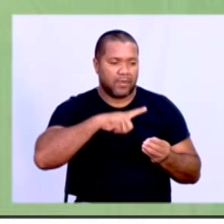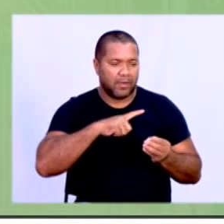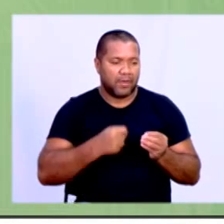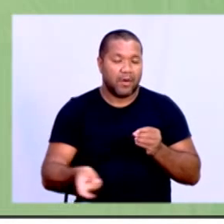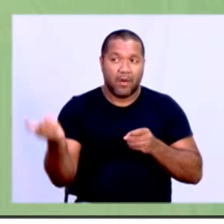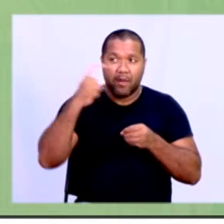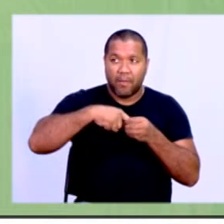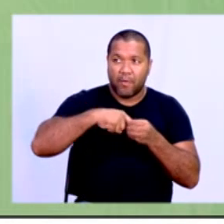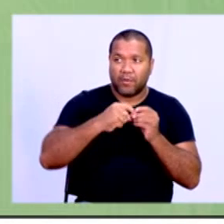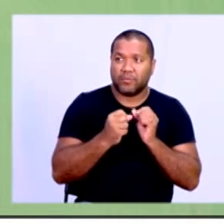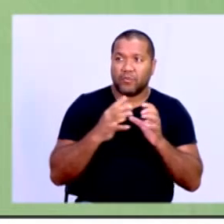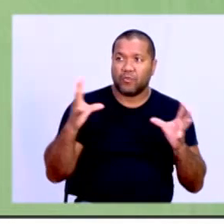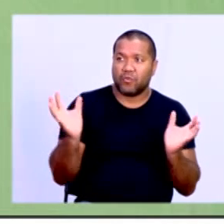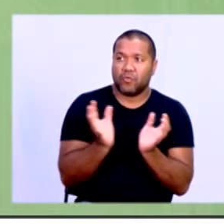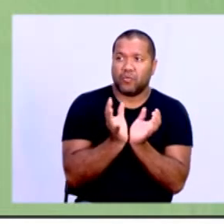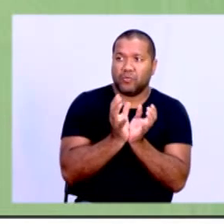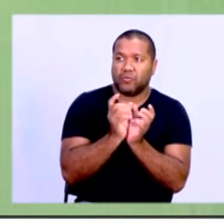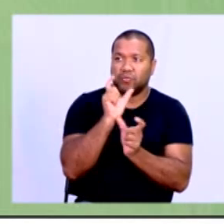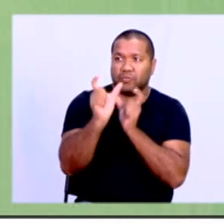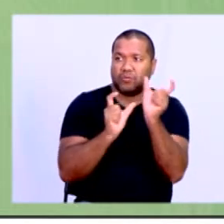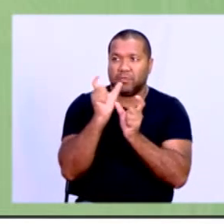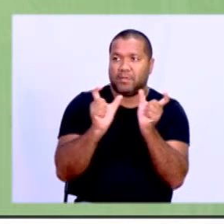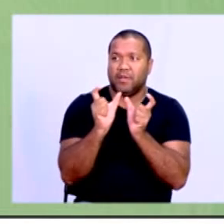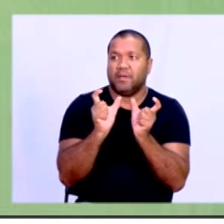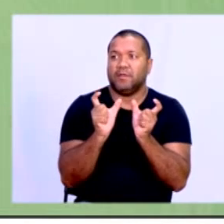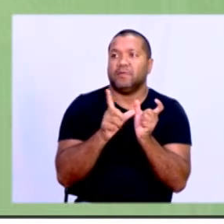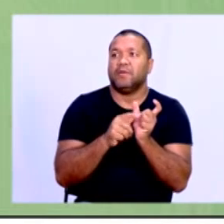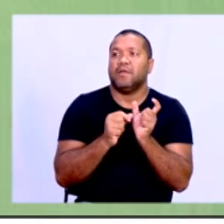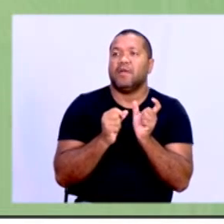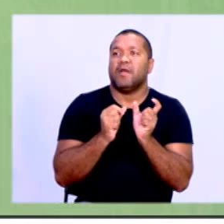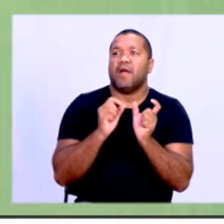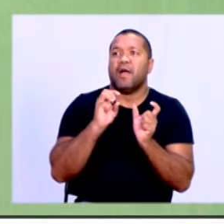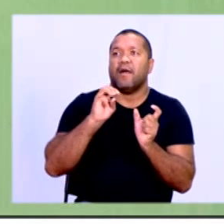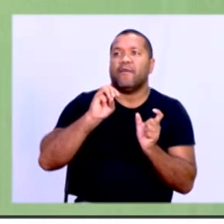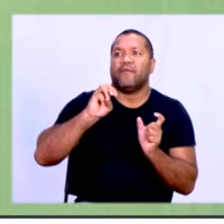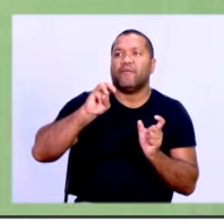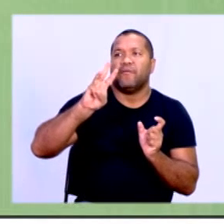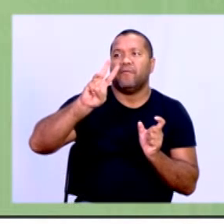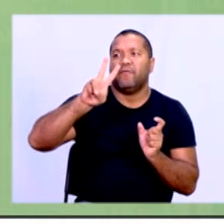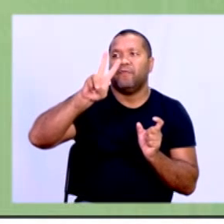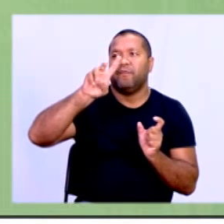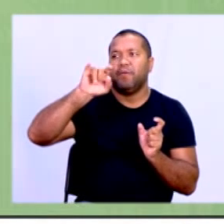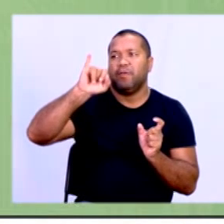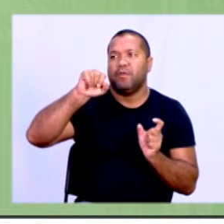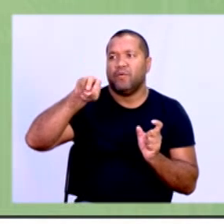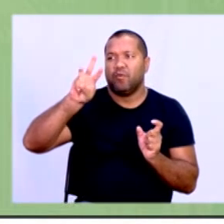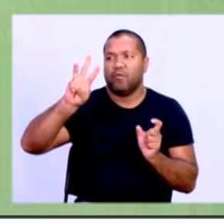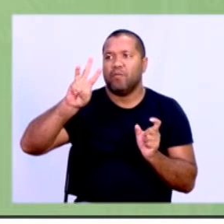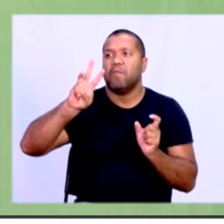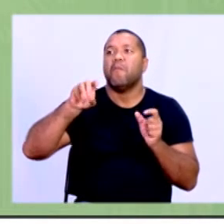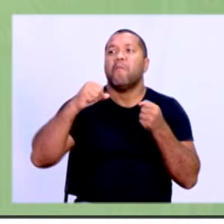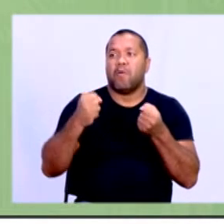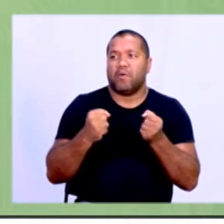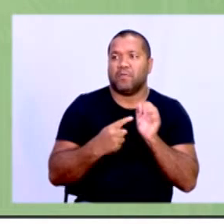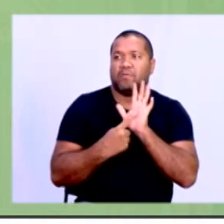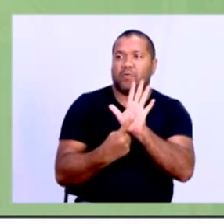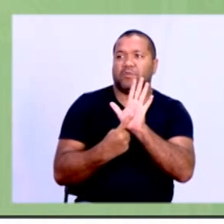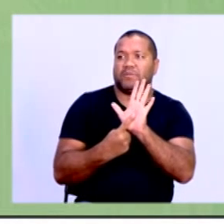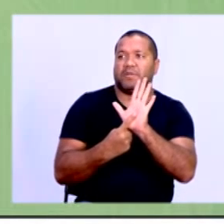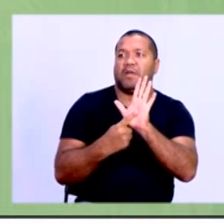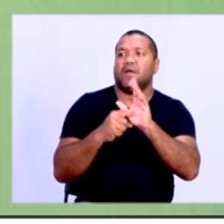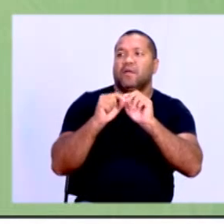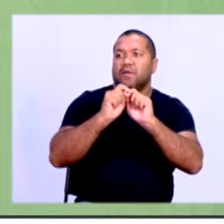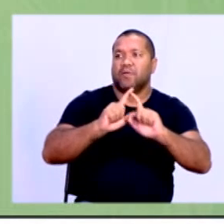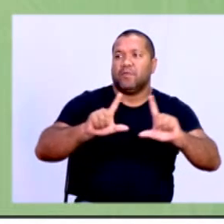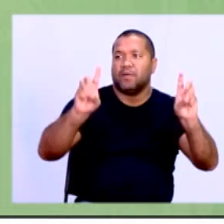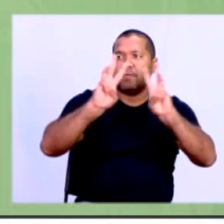de dados, a visão pode usá-los para exibir uma página HTML, como eu havia falado, ou retornar um resultado em